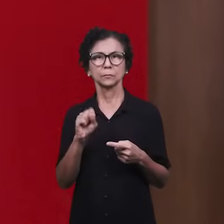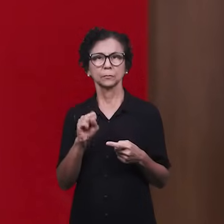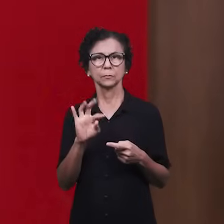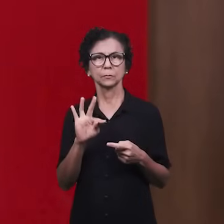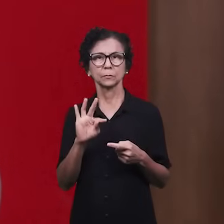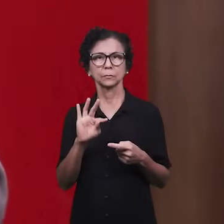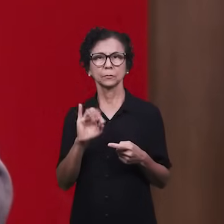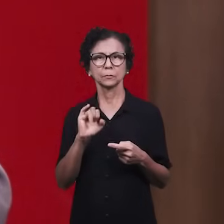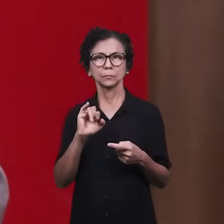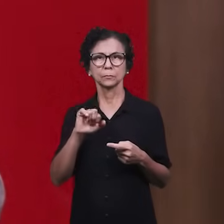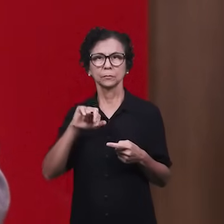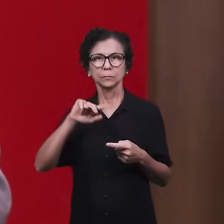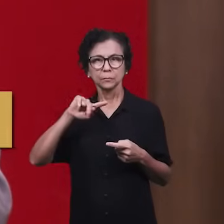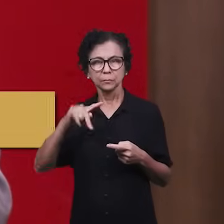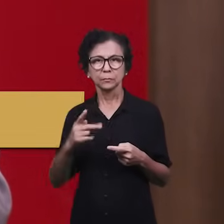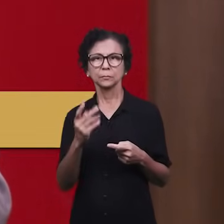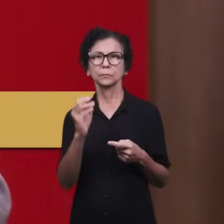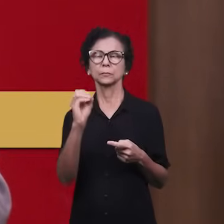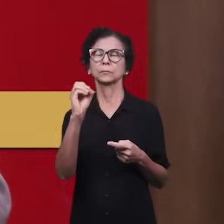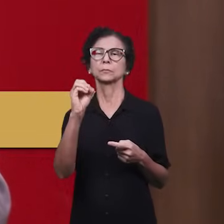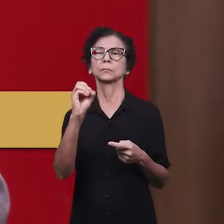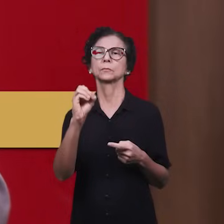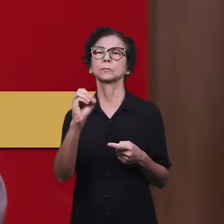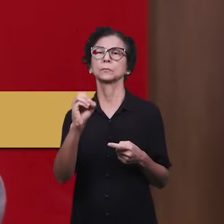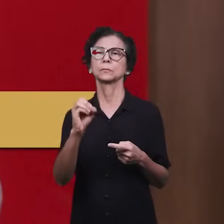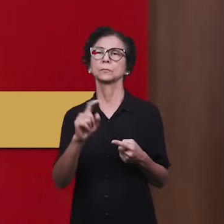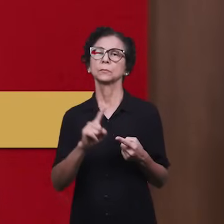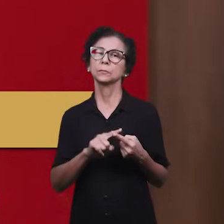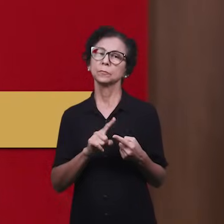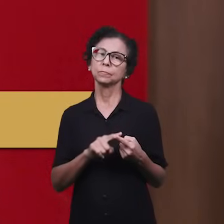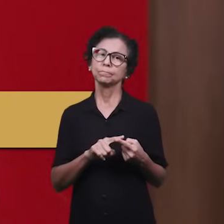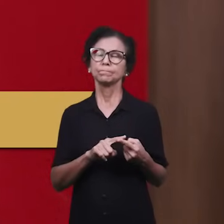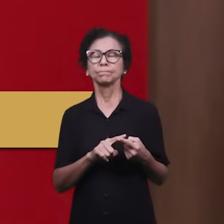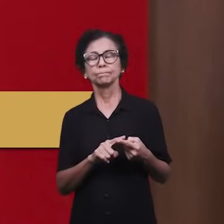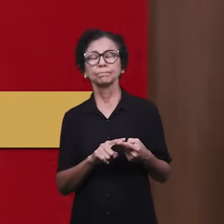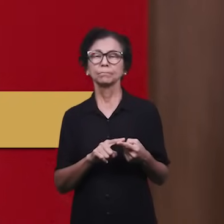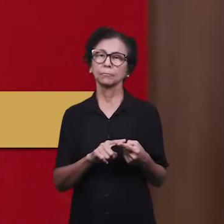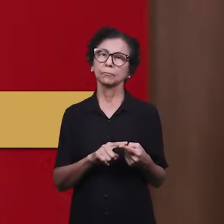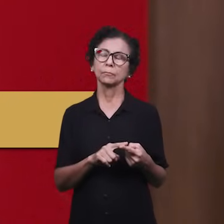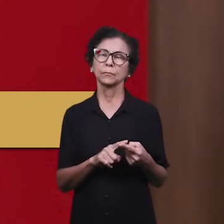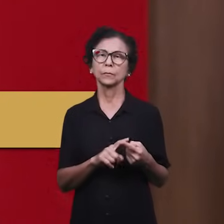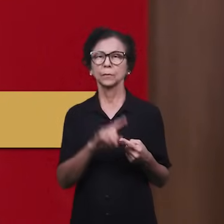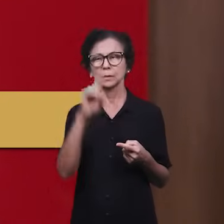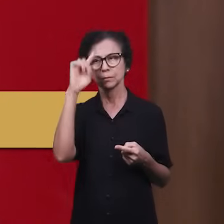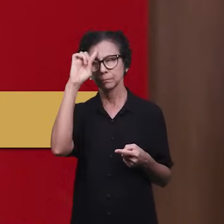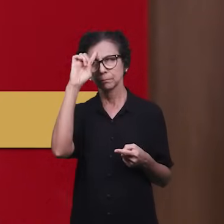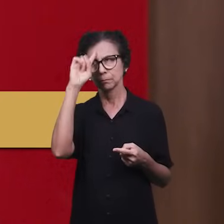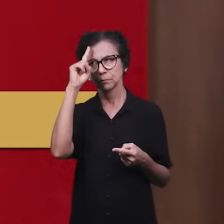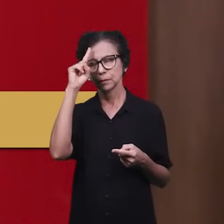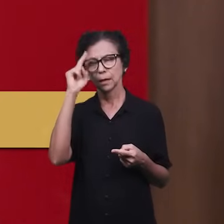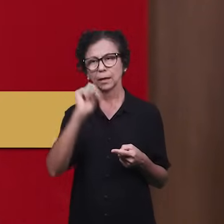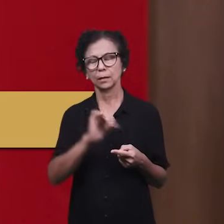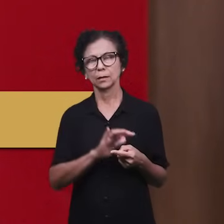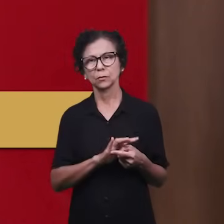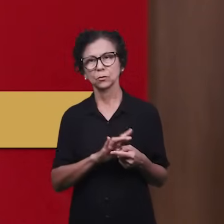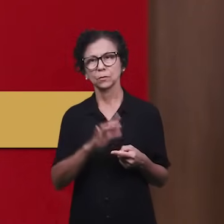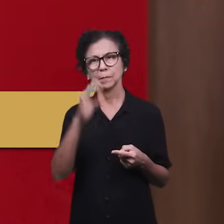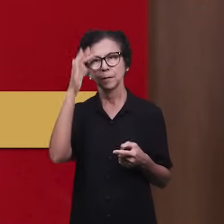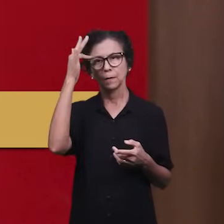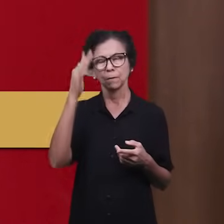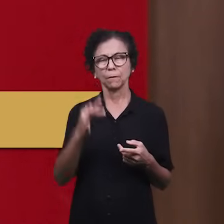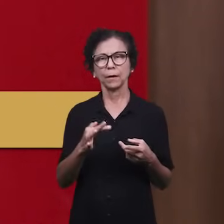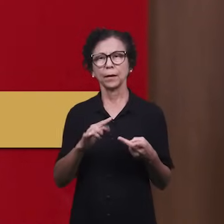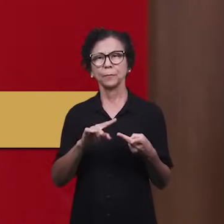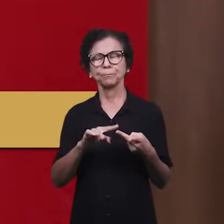né? Mas era a primeira ideia dele conciliar fé com razão, conforme foi colocado aqui. Então, ele